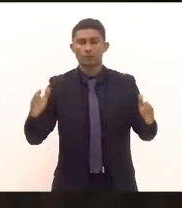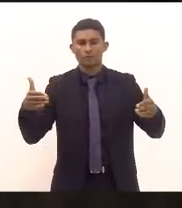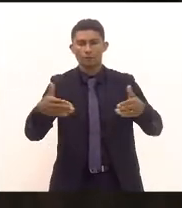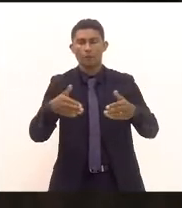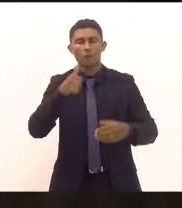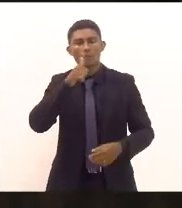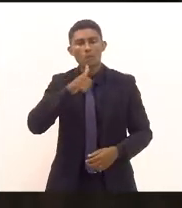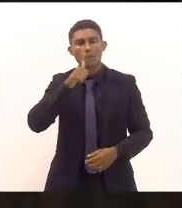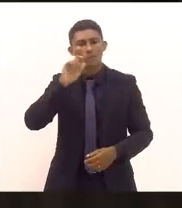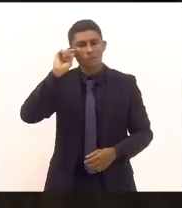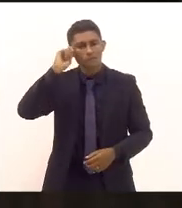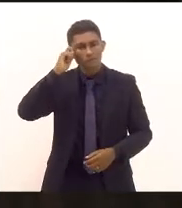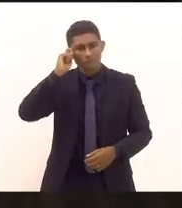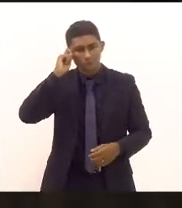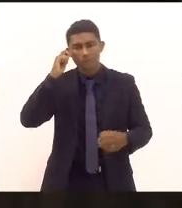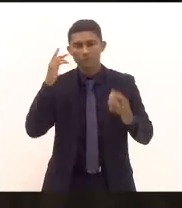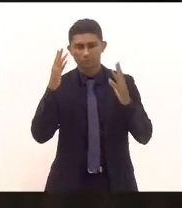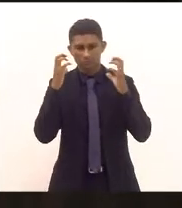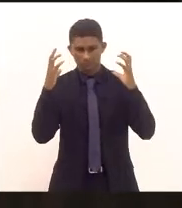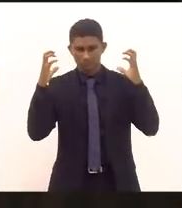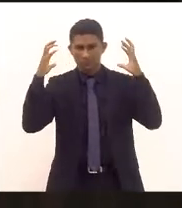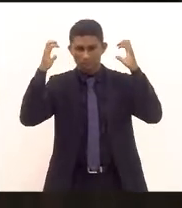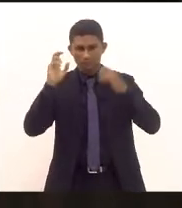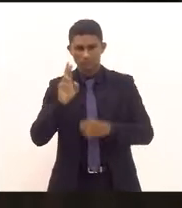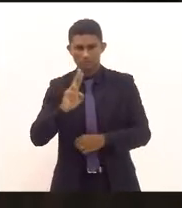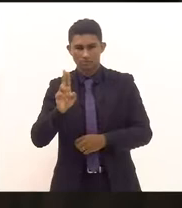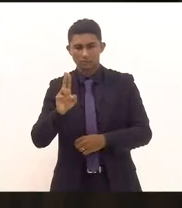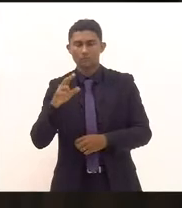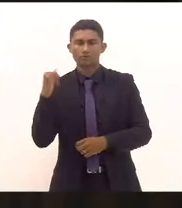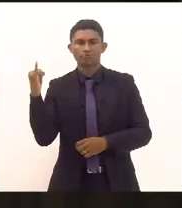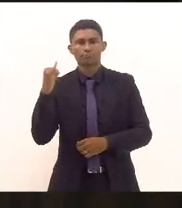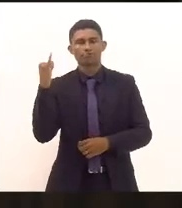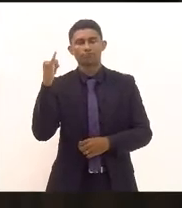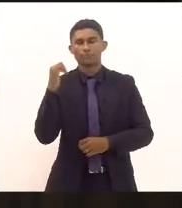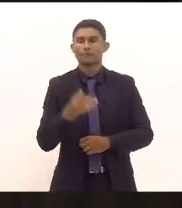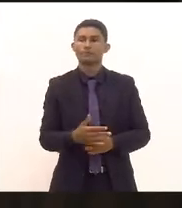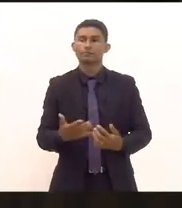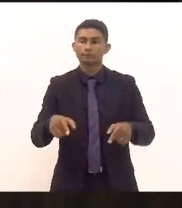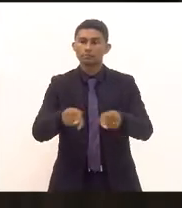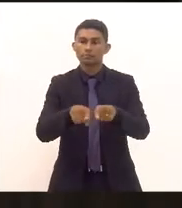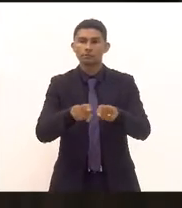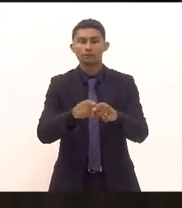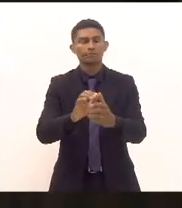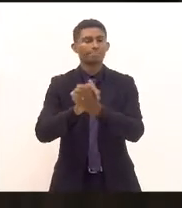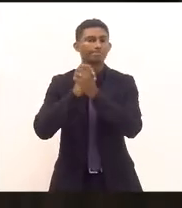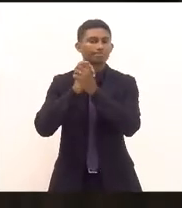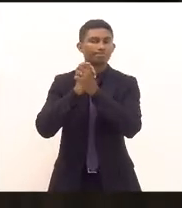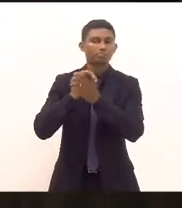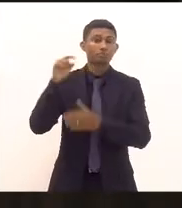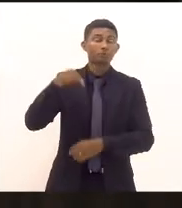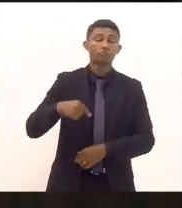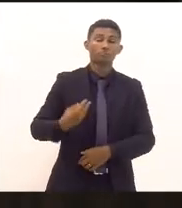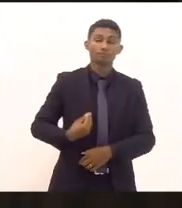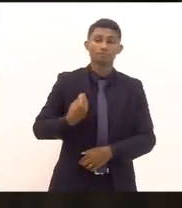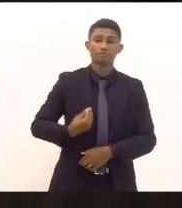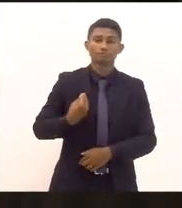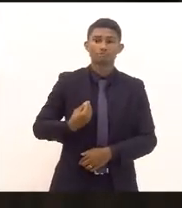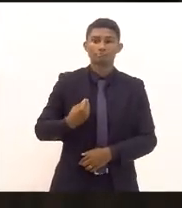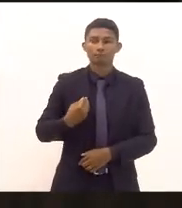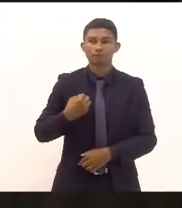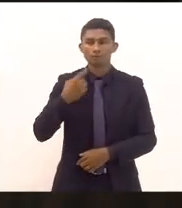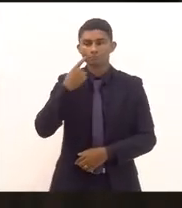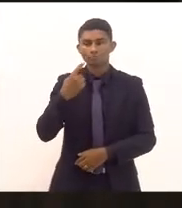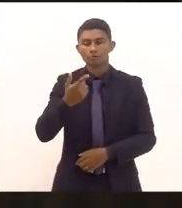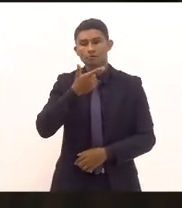mulheres negras Marielle Franco é super importante nesse sentido também saudar as presenças aqui né veja